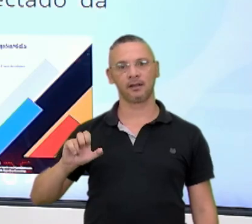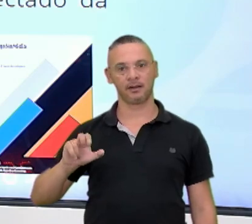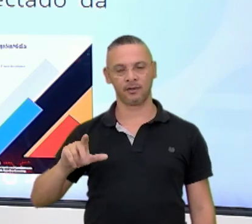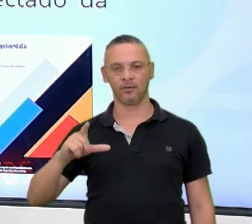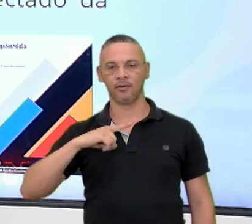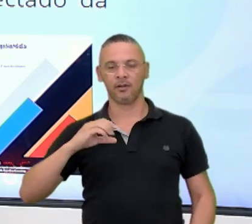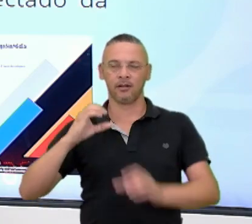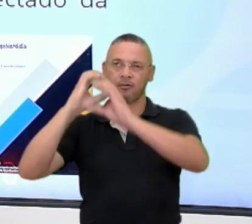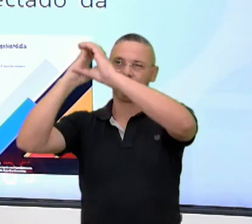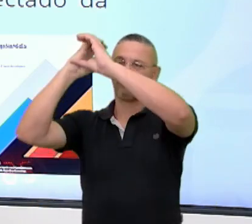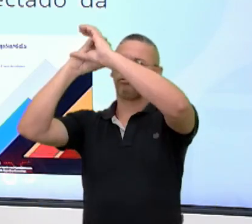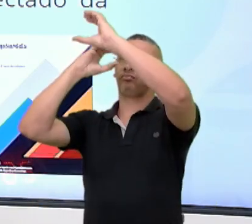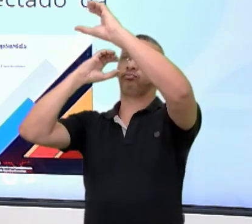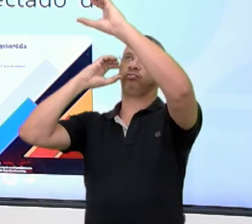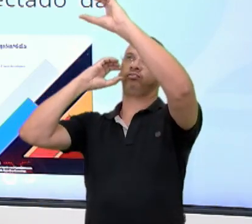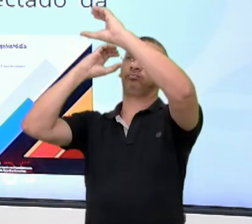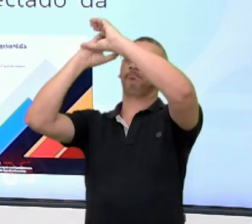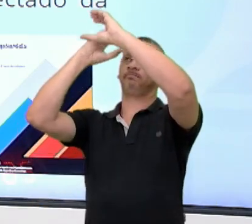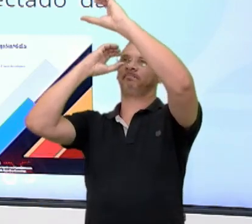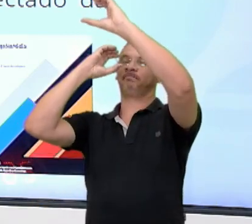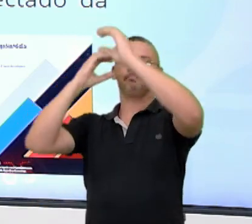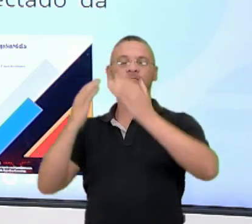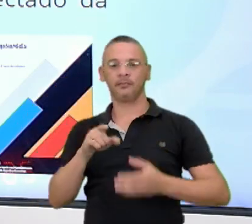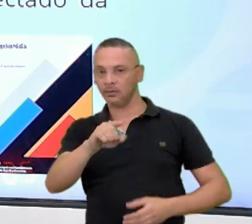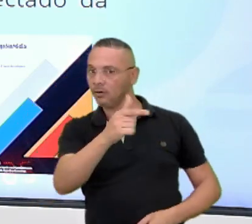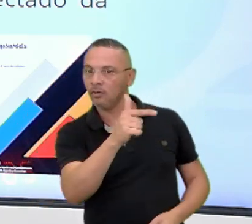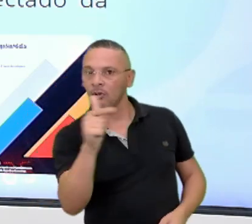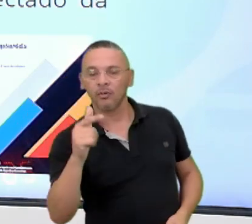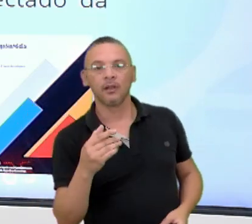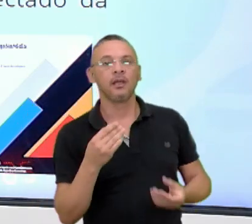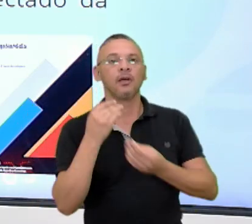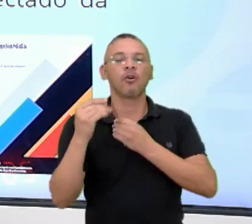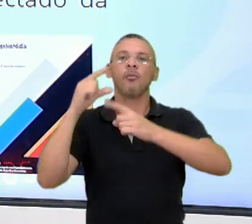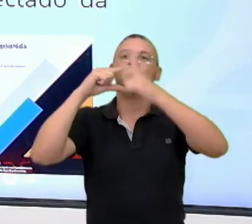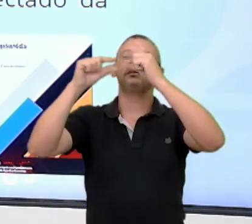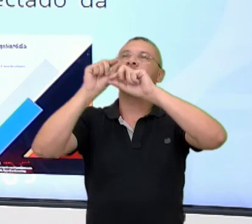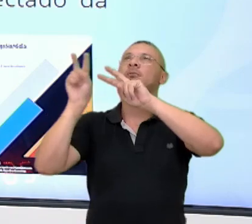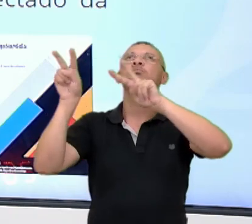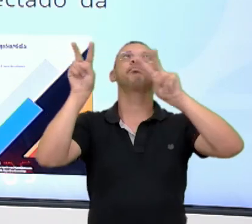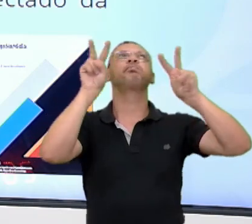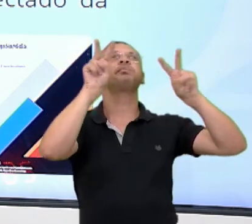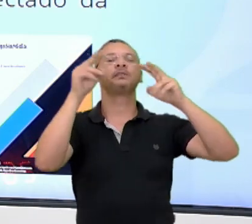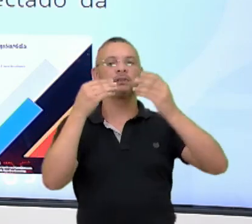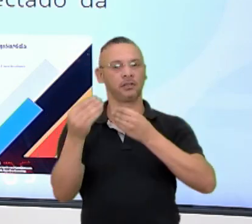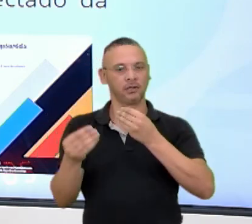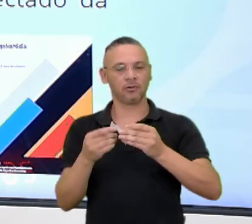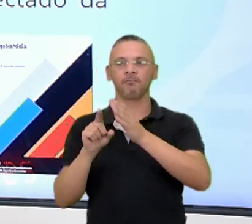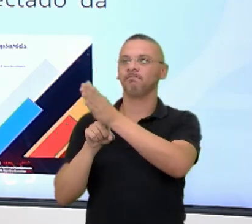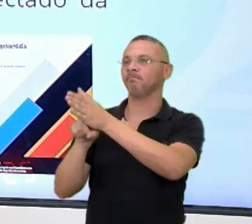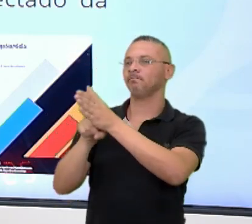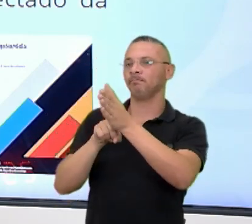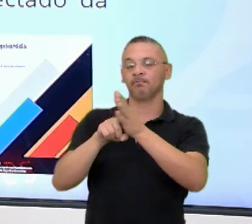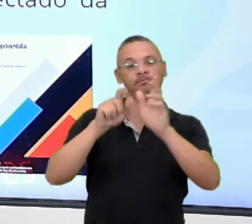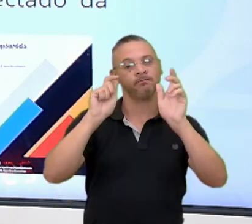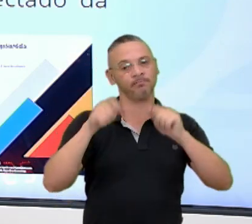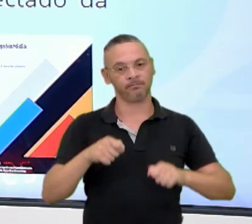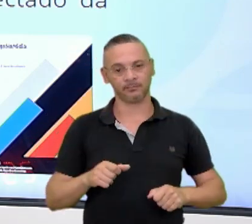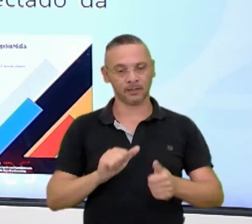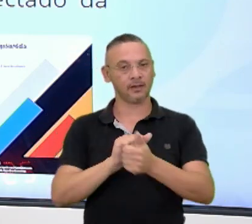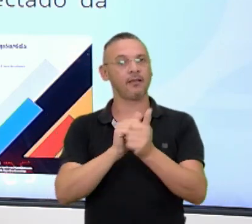telescópio. Você não tem um telescópio. Então, que mecanismo você tem para poder olhar as estrelas? Então, você vai investigando com o que você tem. Hoje, para